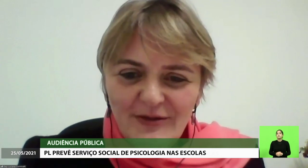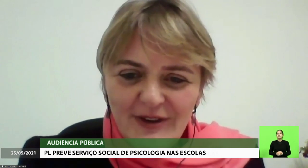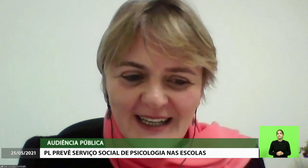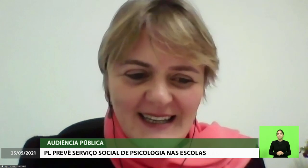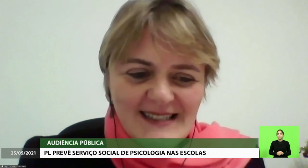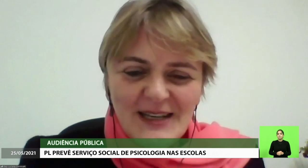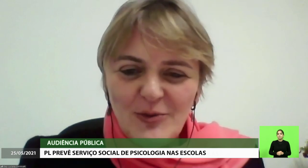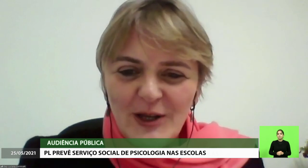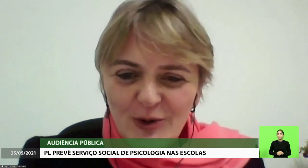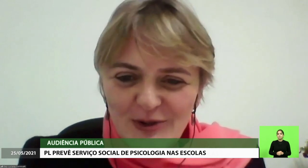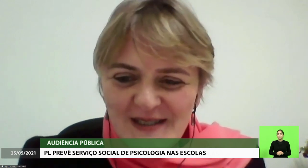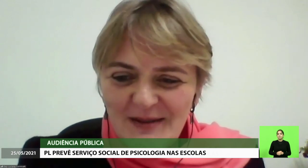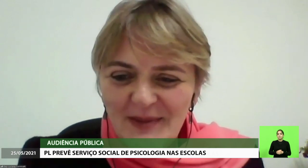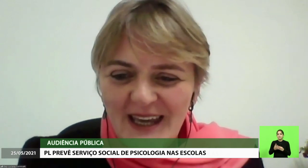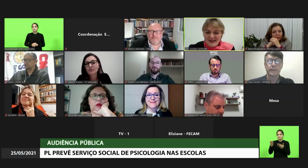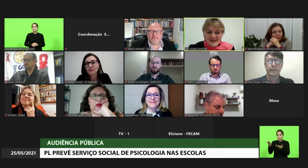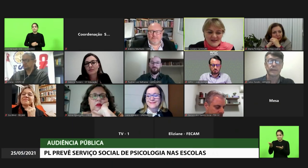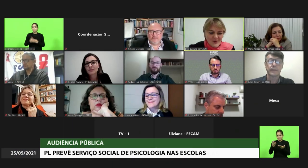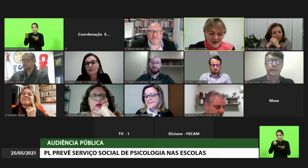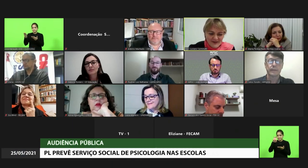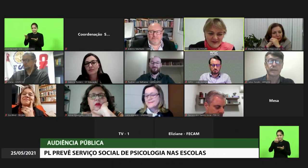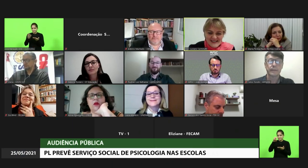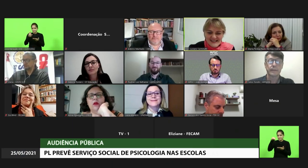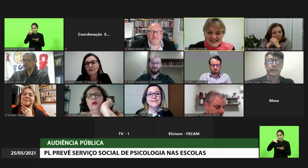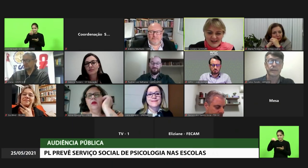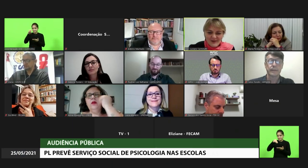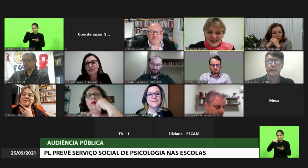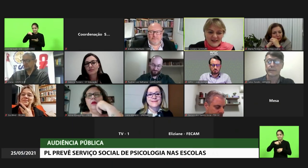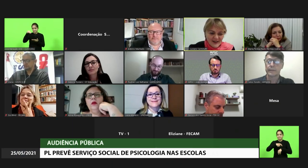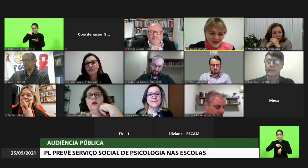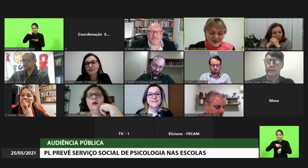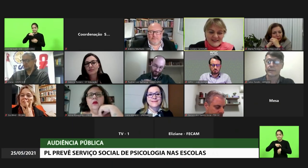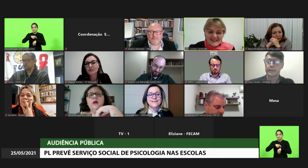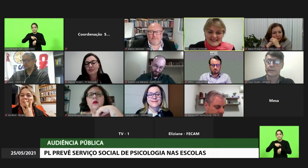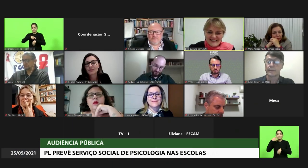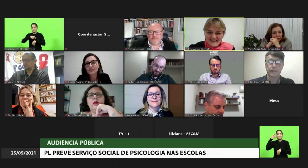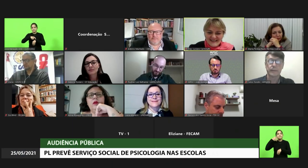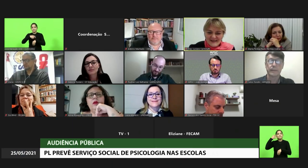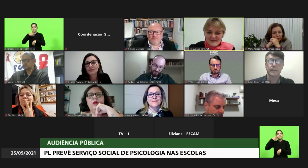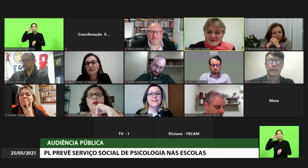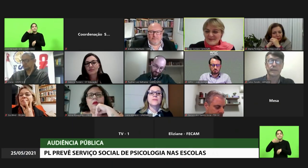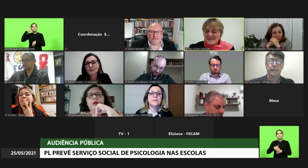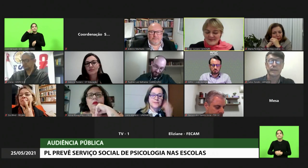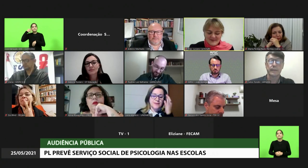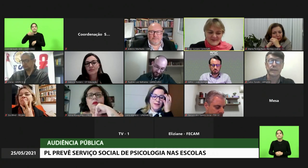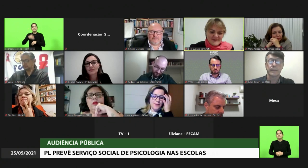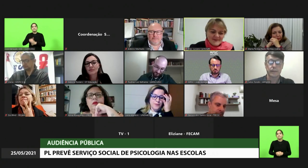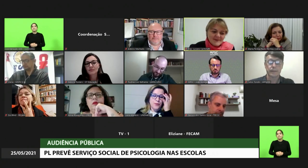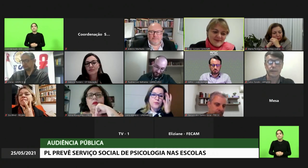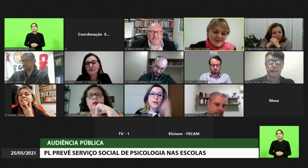Catarina. Ivana, 5 minutos também para sua manifestação, fique à vontade.